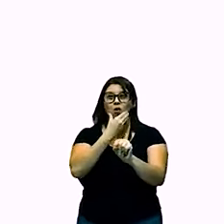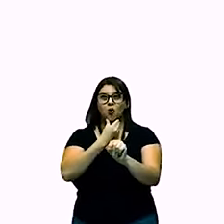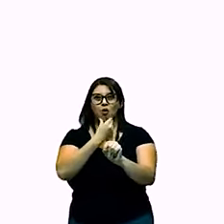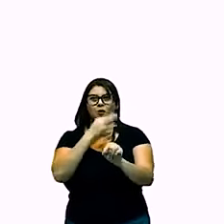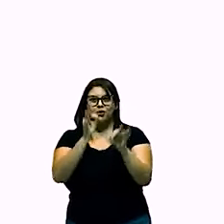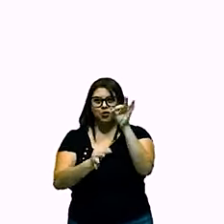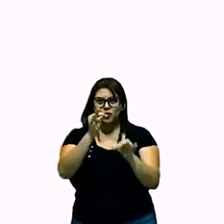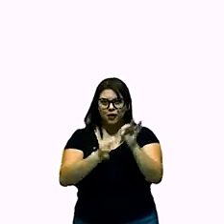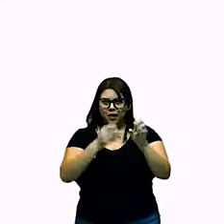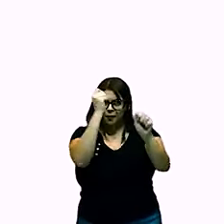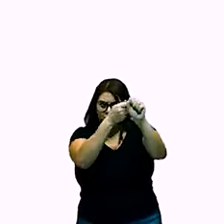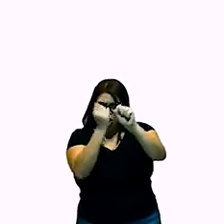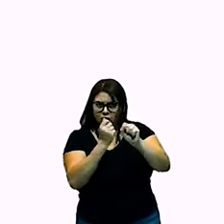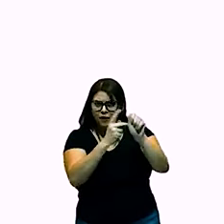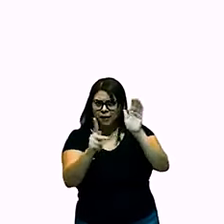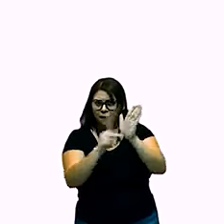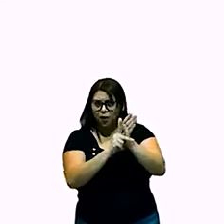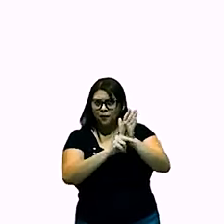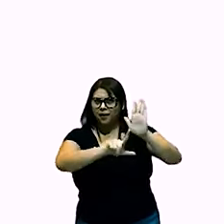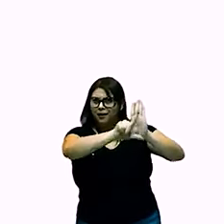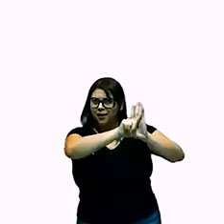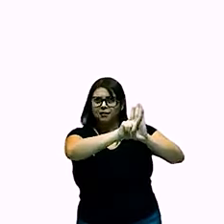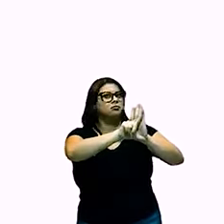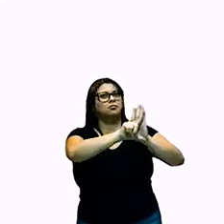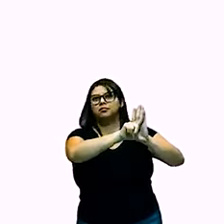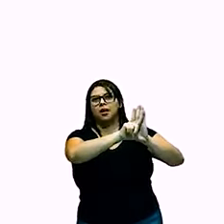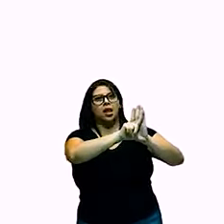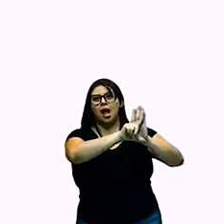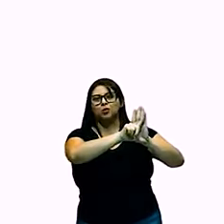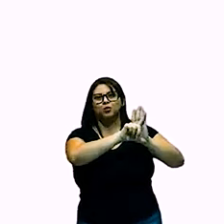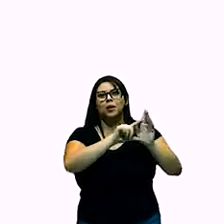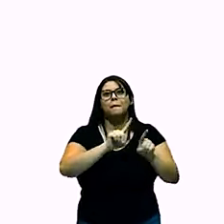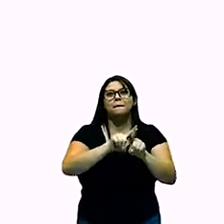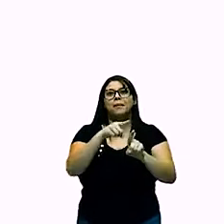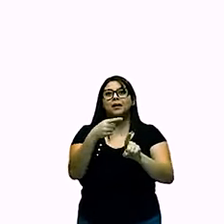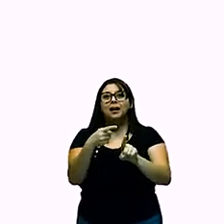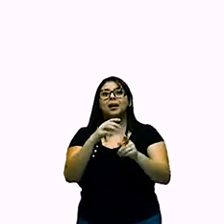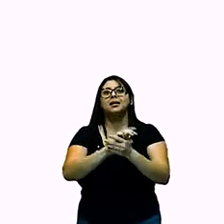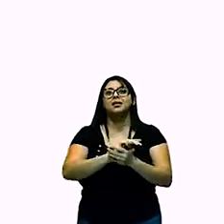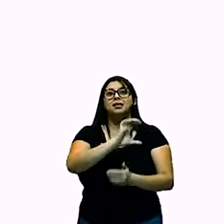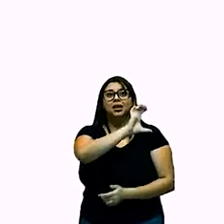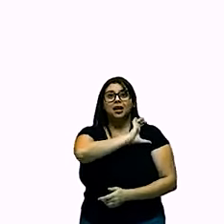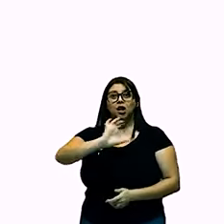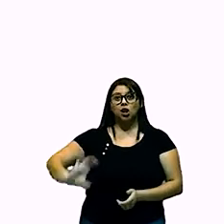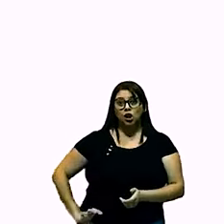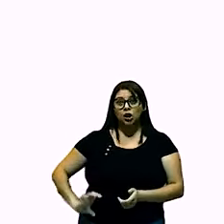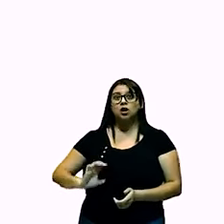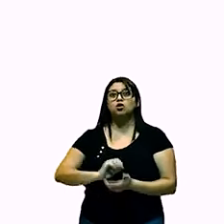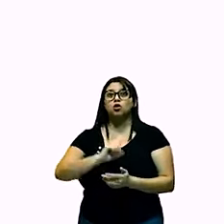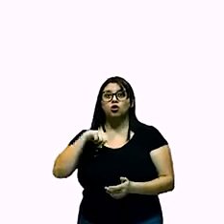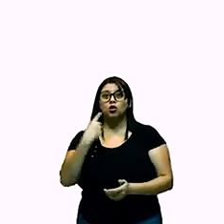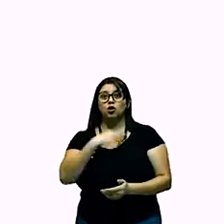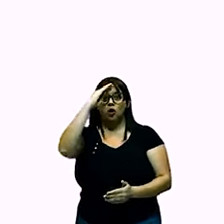lei, e sim mediante a fé em Jesus Cristo, também temos crido em Cristo Jesus, para que fôssemos